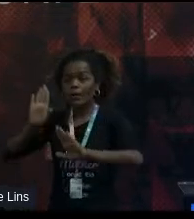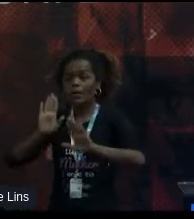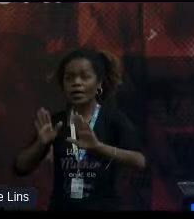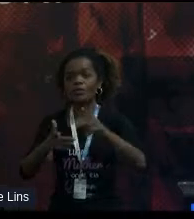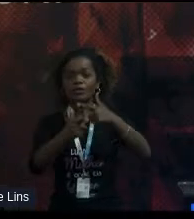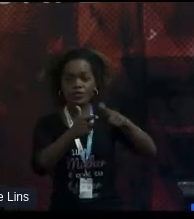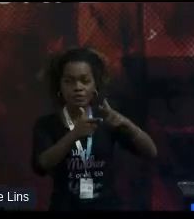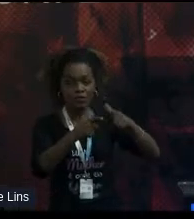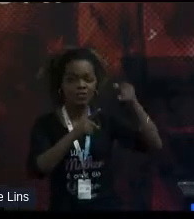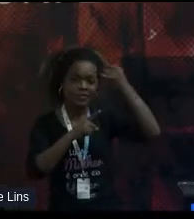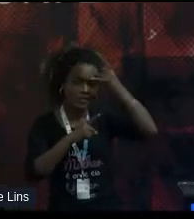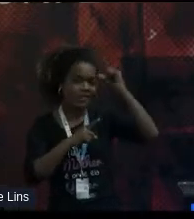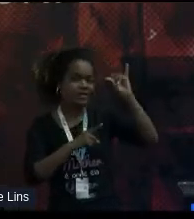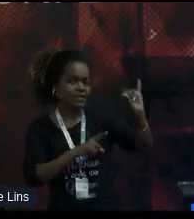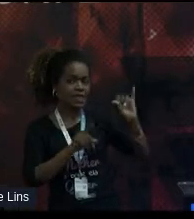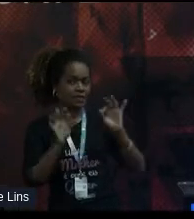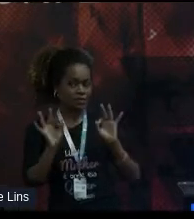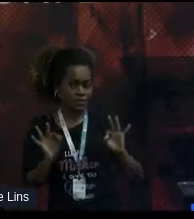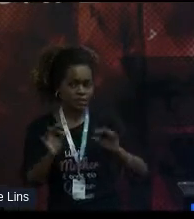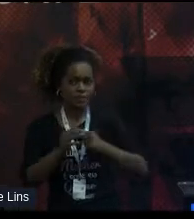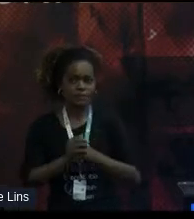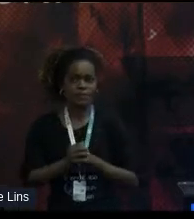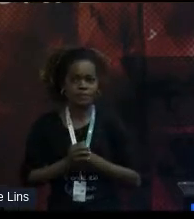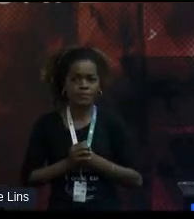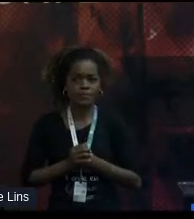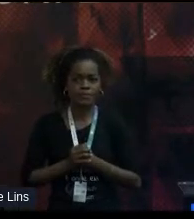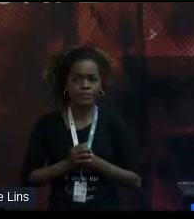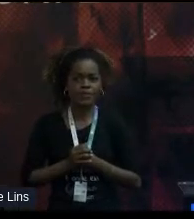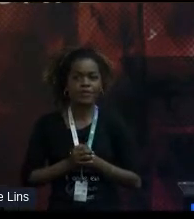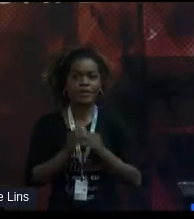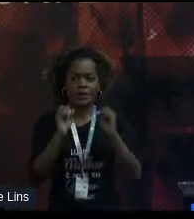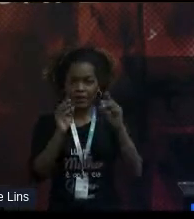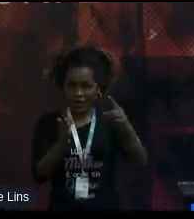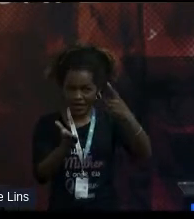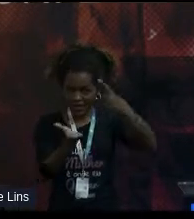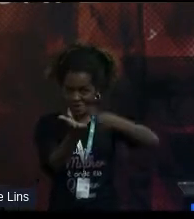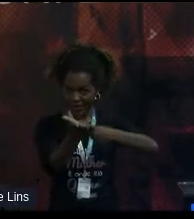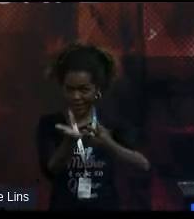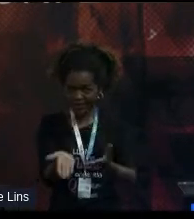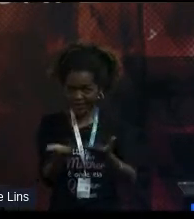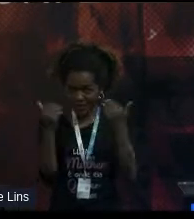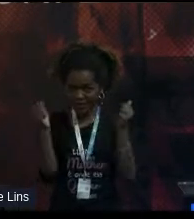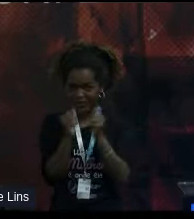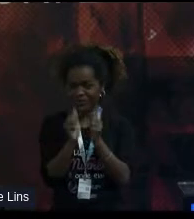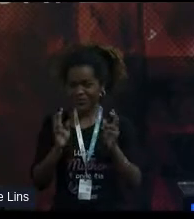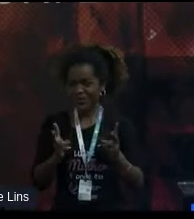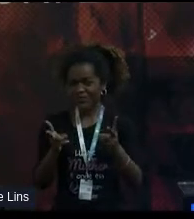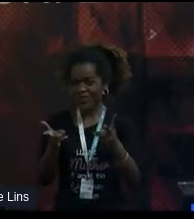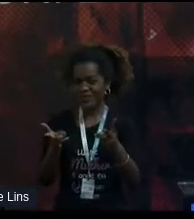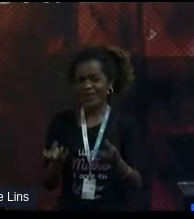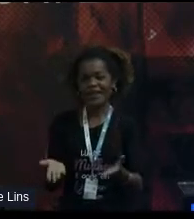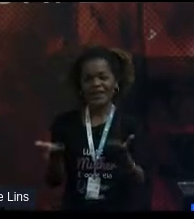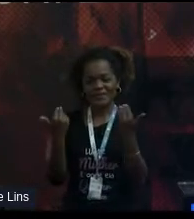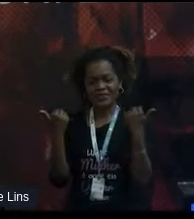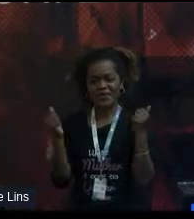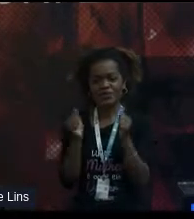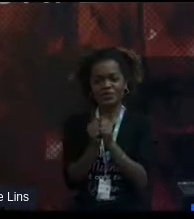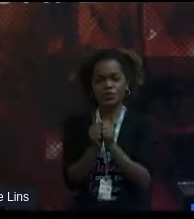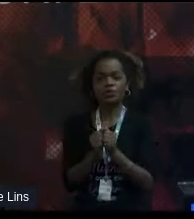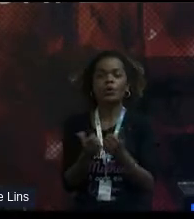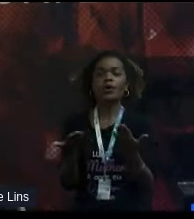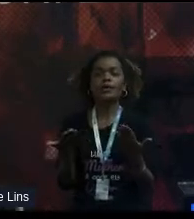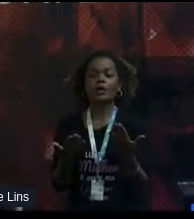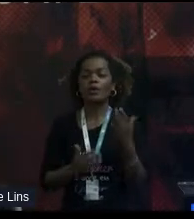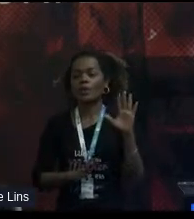sejam evitados. Feito aí os nossos alinhamentos, vamos seguir, Mal? Vambora! Vamos conceituar um pouco de acessibilidade. Apesar